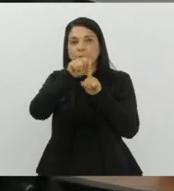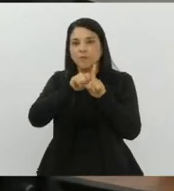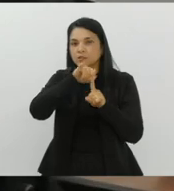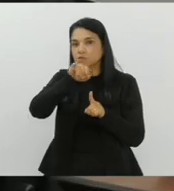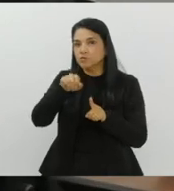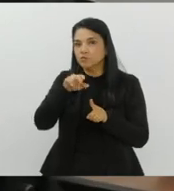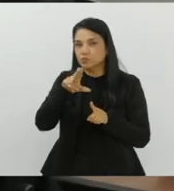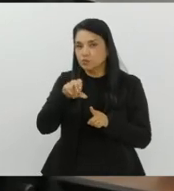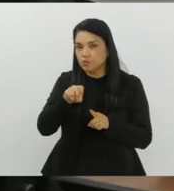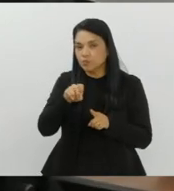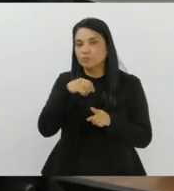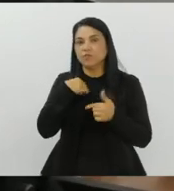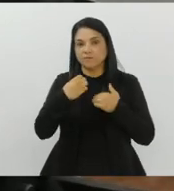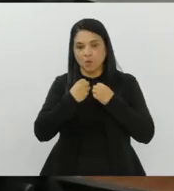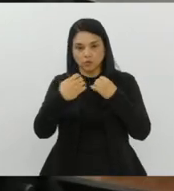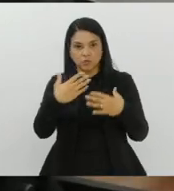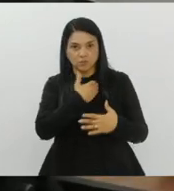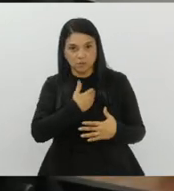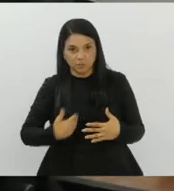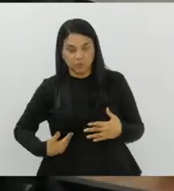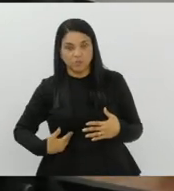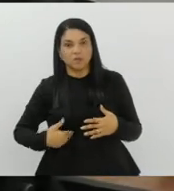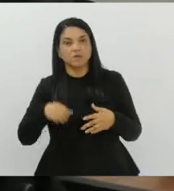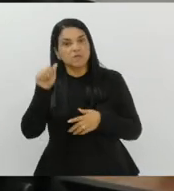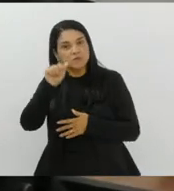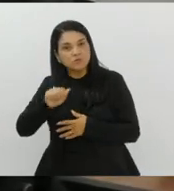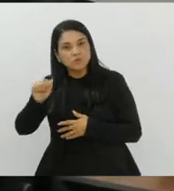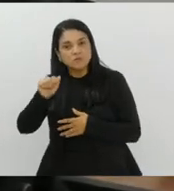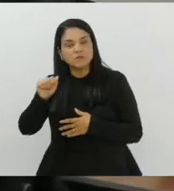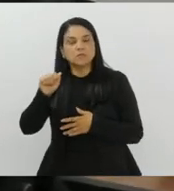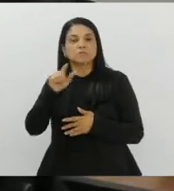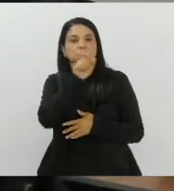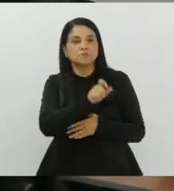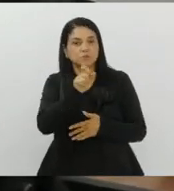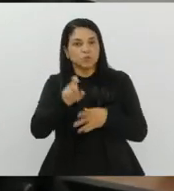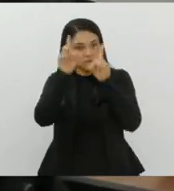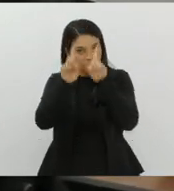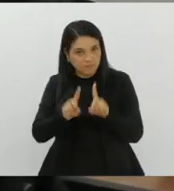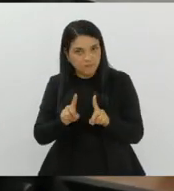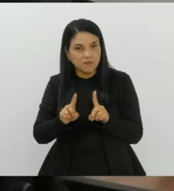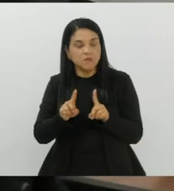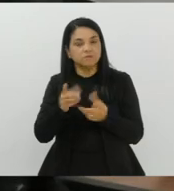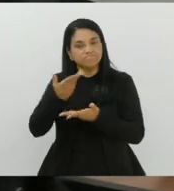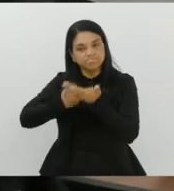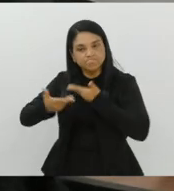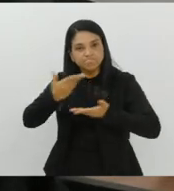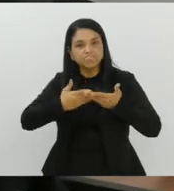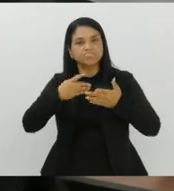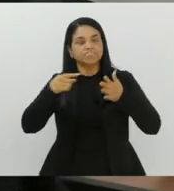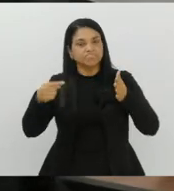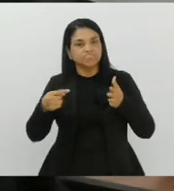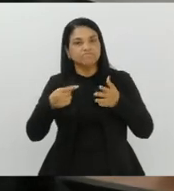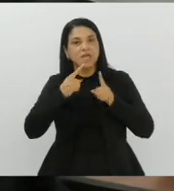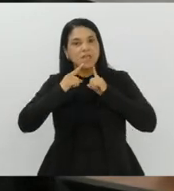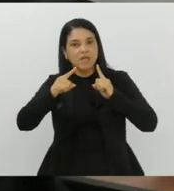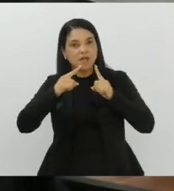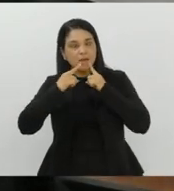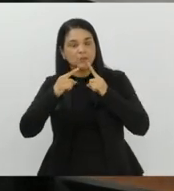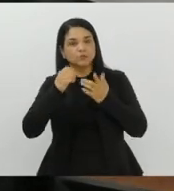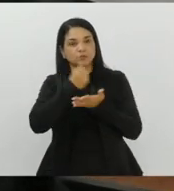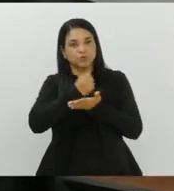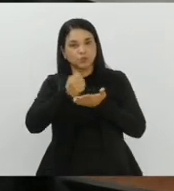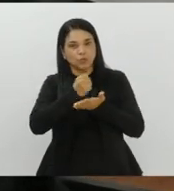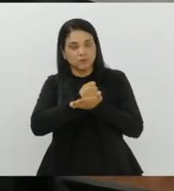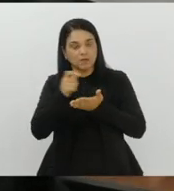audiência pública a esse respeito, com associações de pessoas com deficiência exatamente se queixando dos contratos